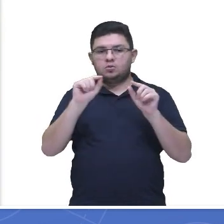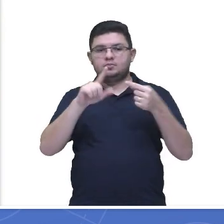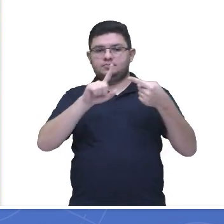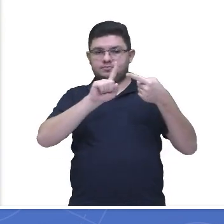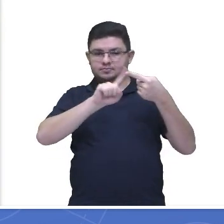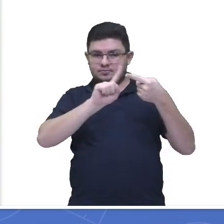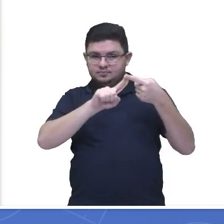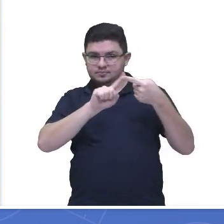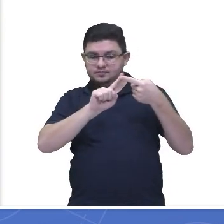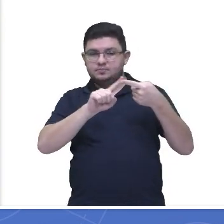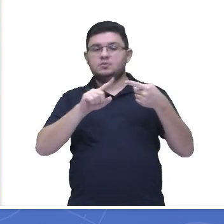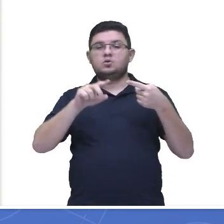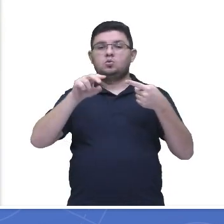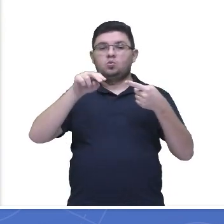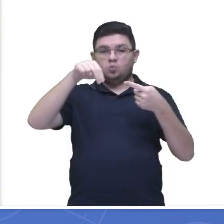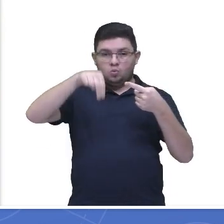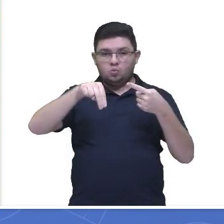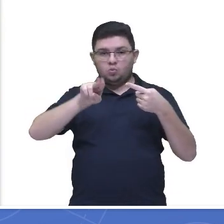núcleos isolados